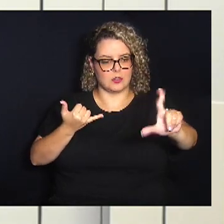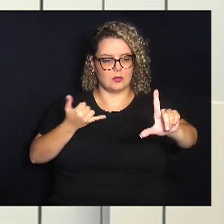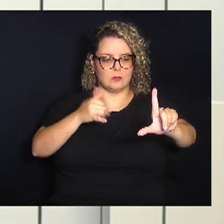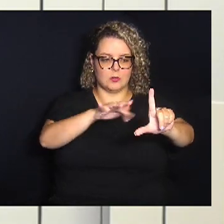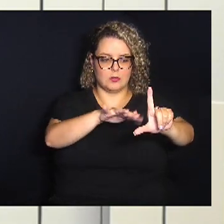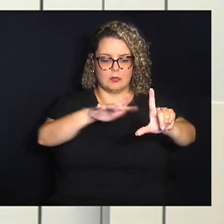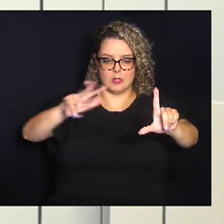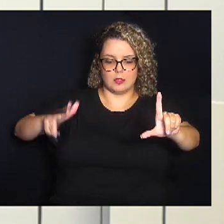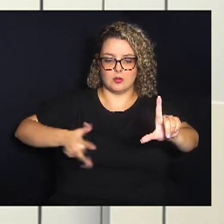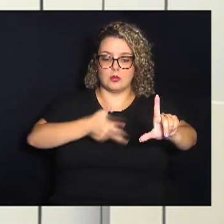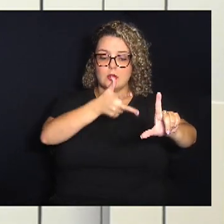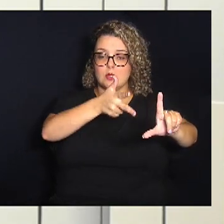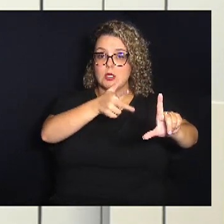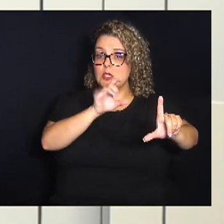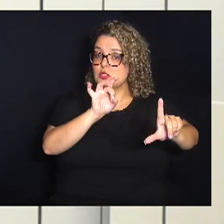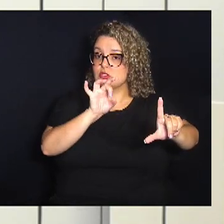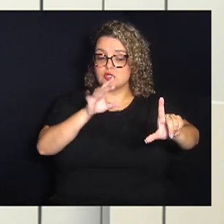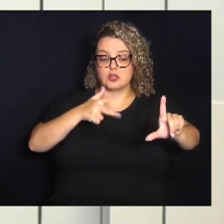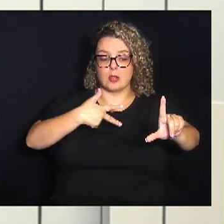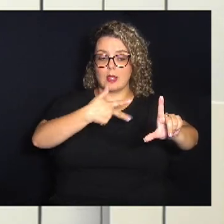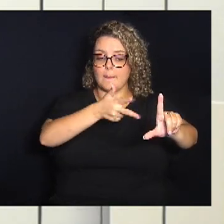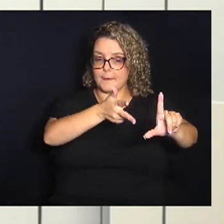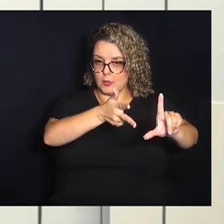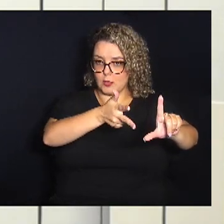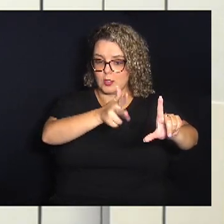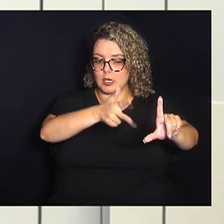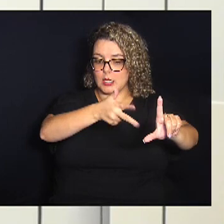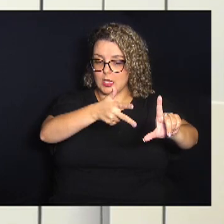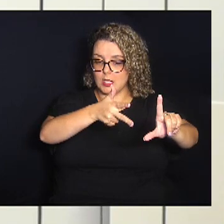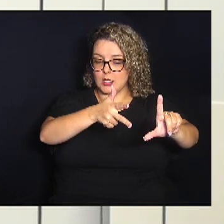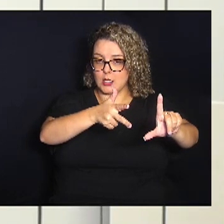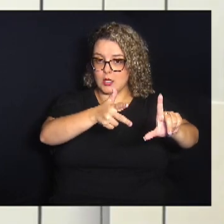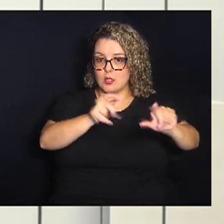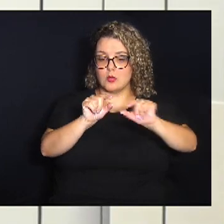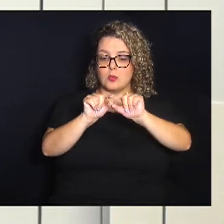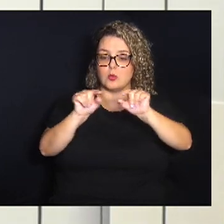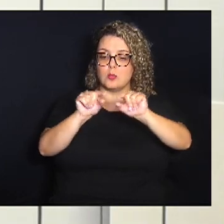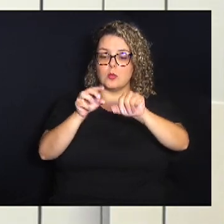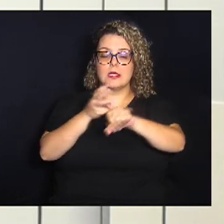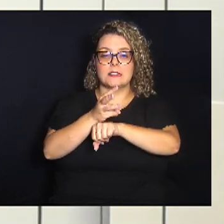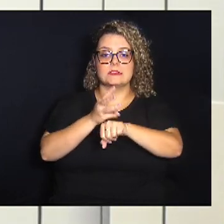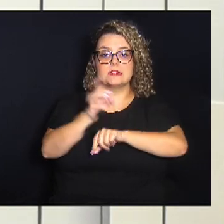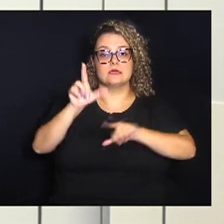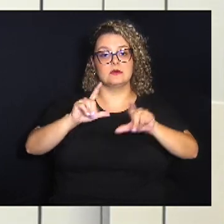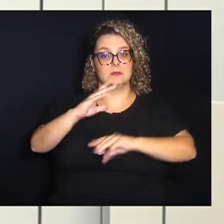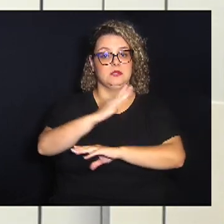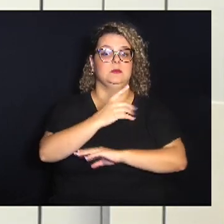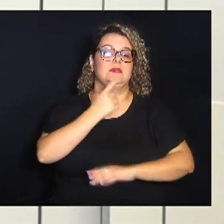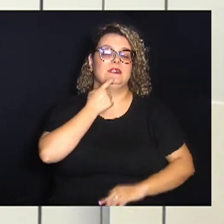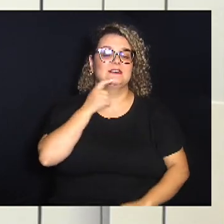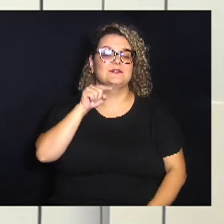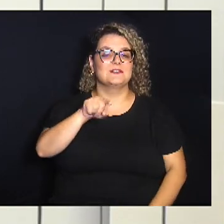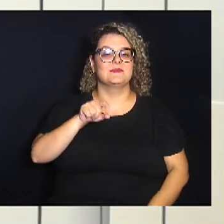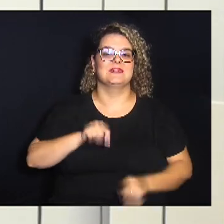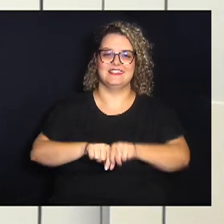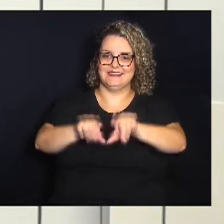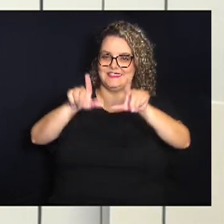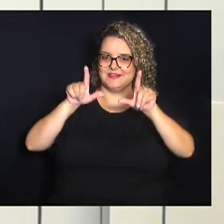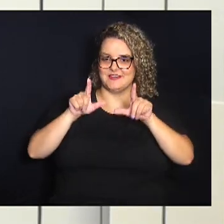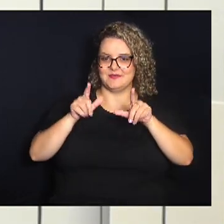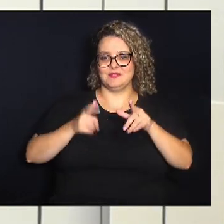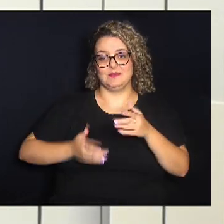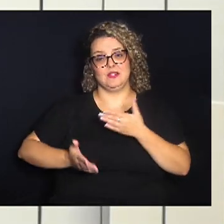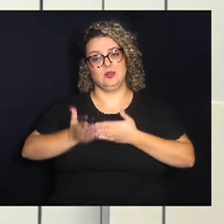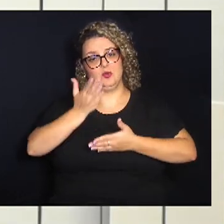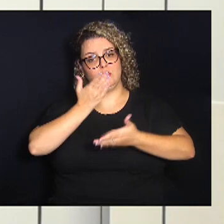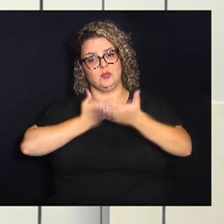aqui, ó, para este QR Code, porque aí já vai aparecer uma mensagem aí na sua tela. O WhatsApp da TV Câmara Campinas, você aperta e aí você